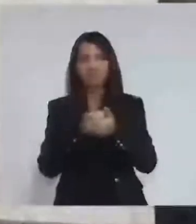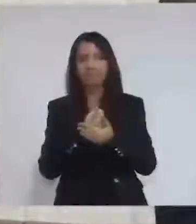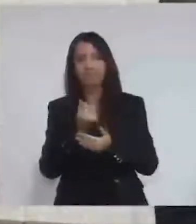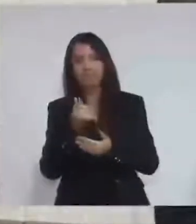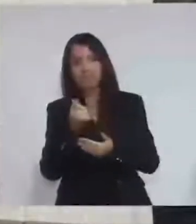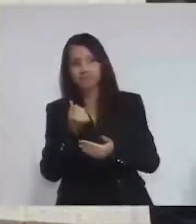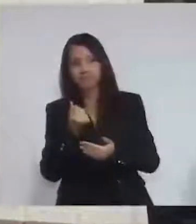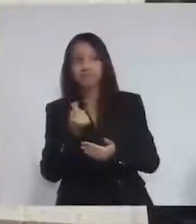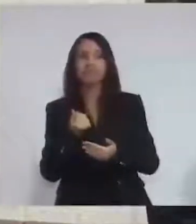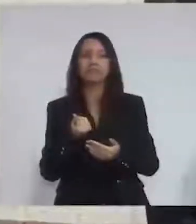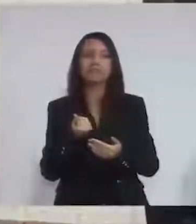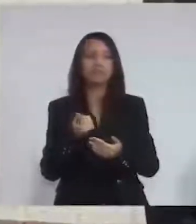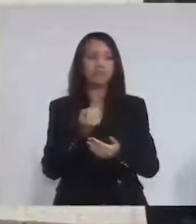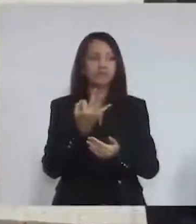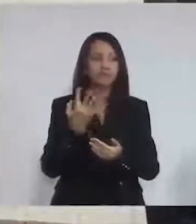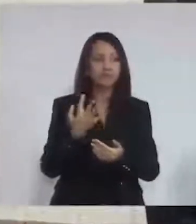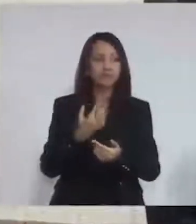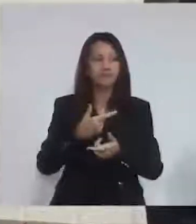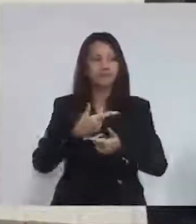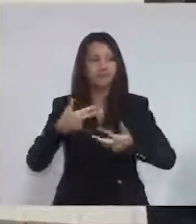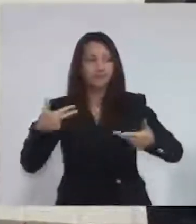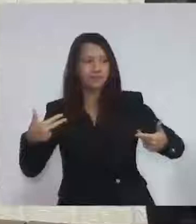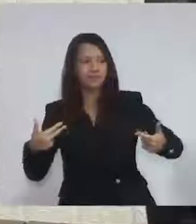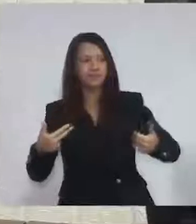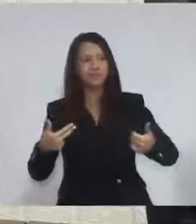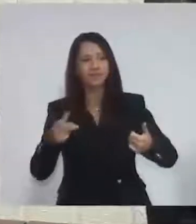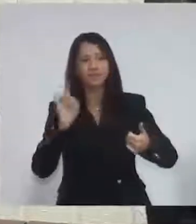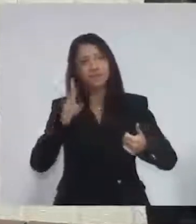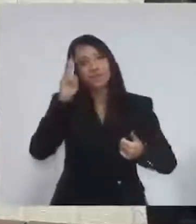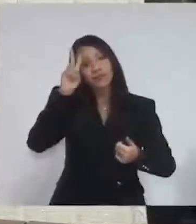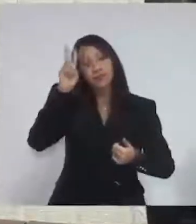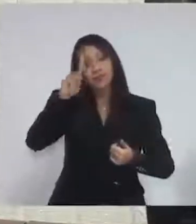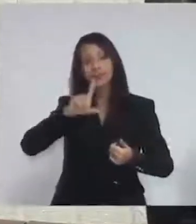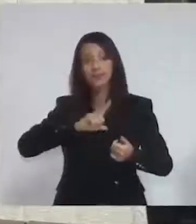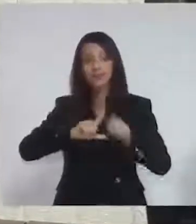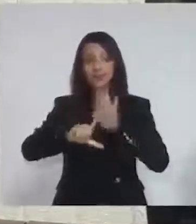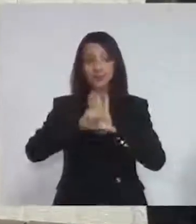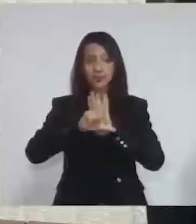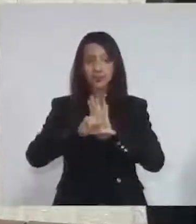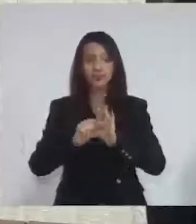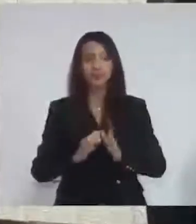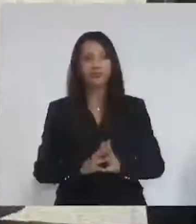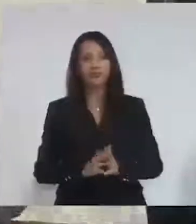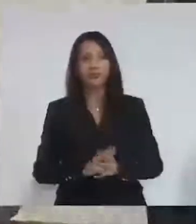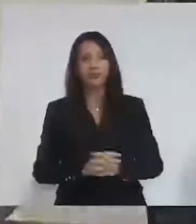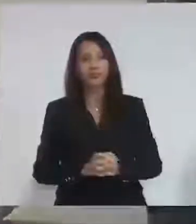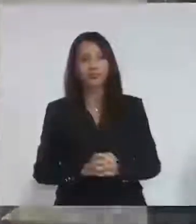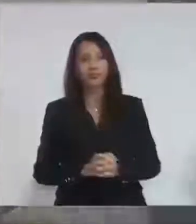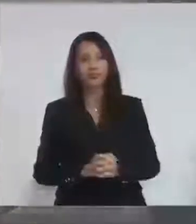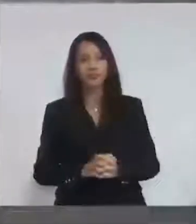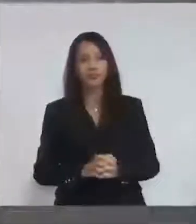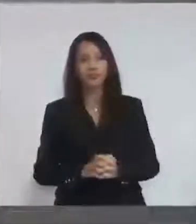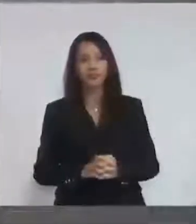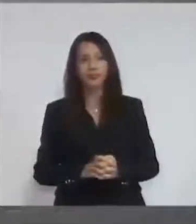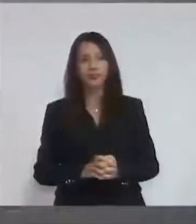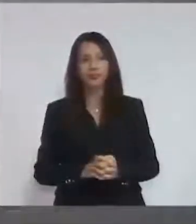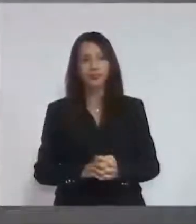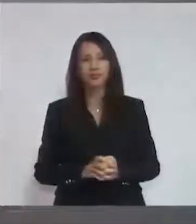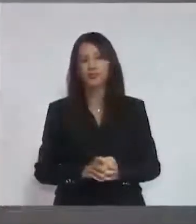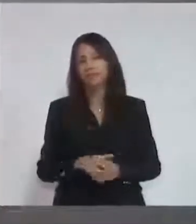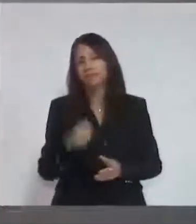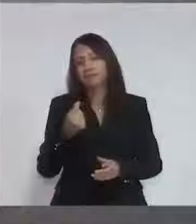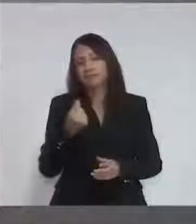Valores, quantidade, tudo certinho, né? Então, só para lembrar que existe essa lei. É uma fortuna de dinheiro,